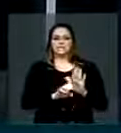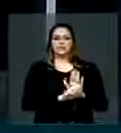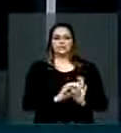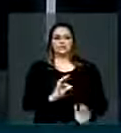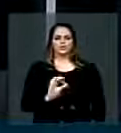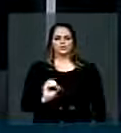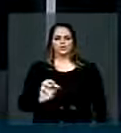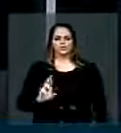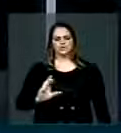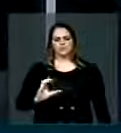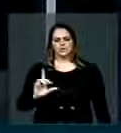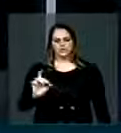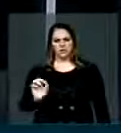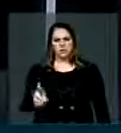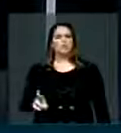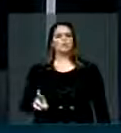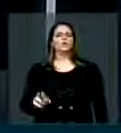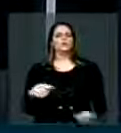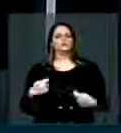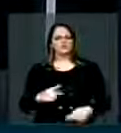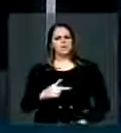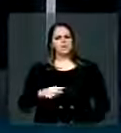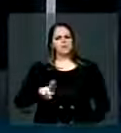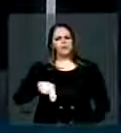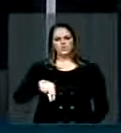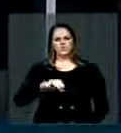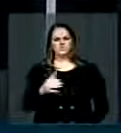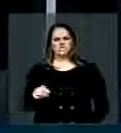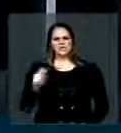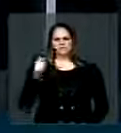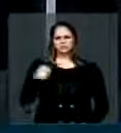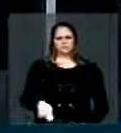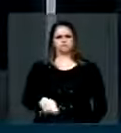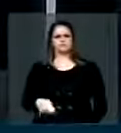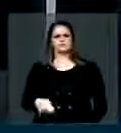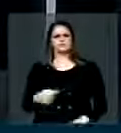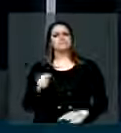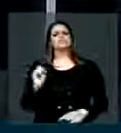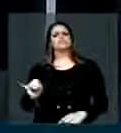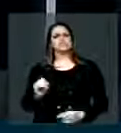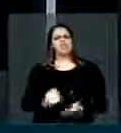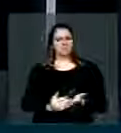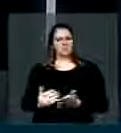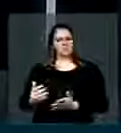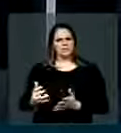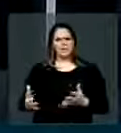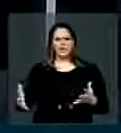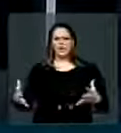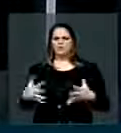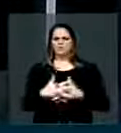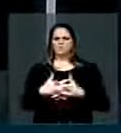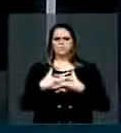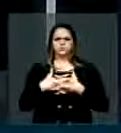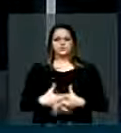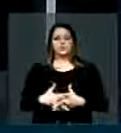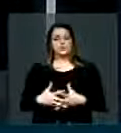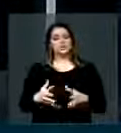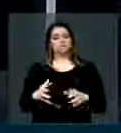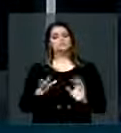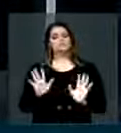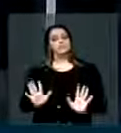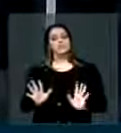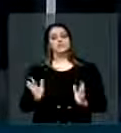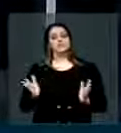mais severamente as torcidas organizadas, que trazem badernas e que, infelizmente, a gente